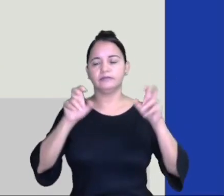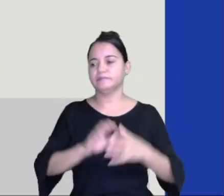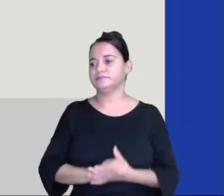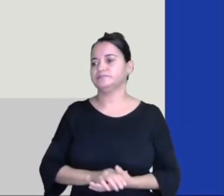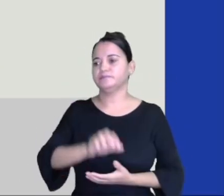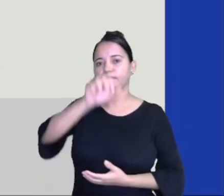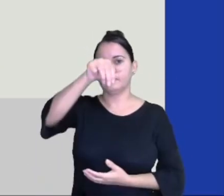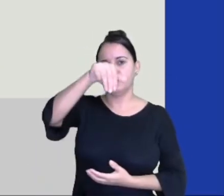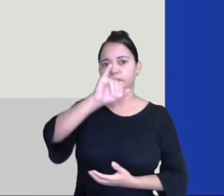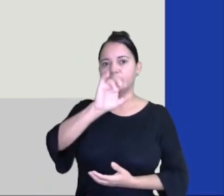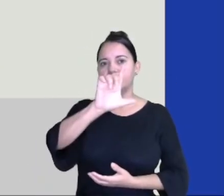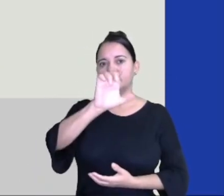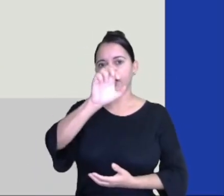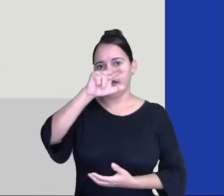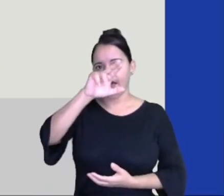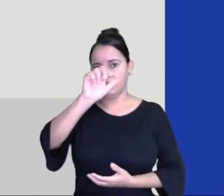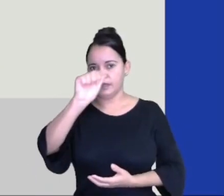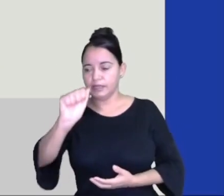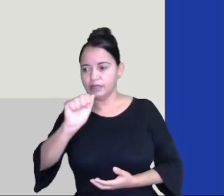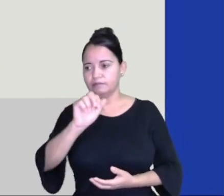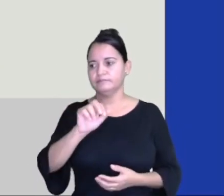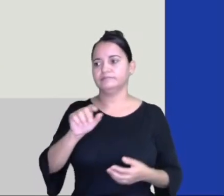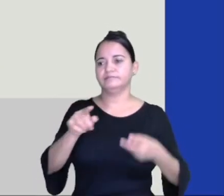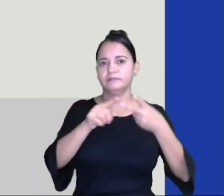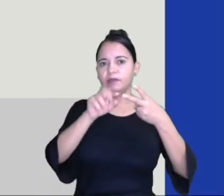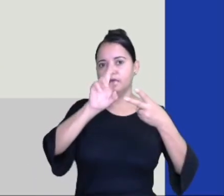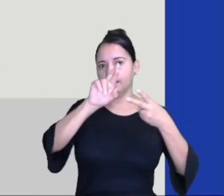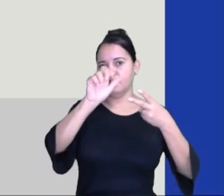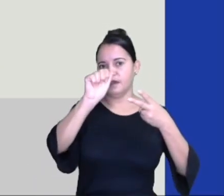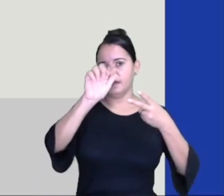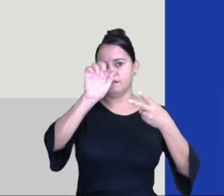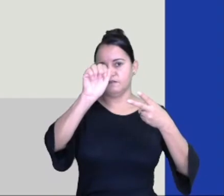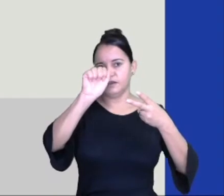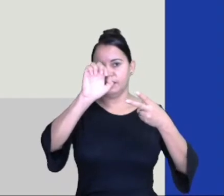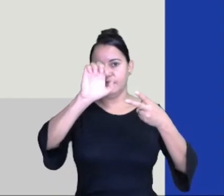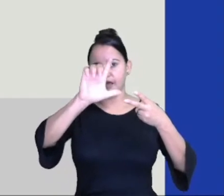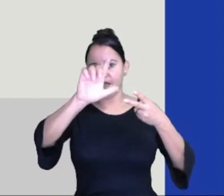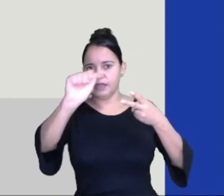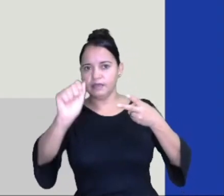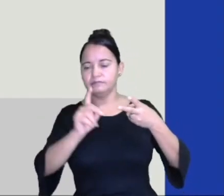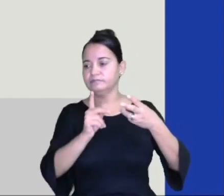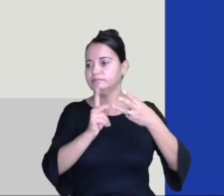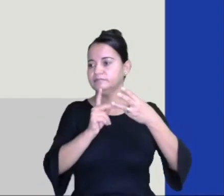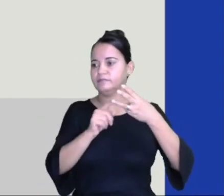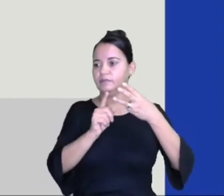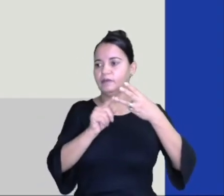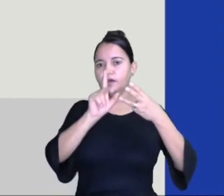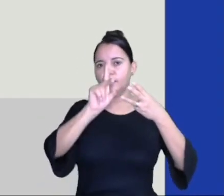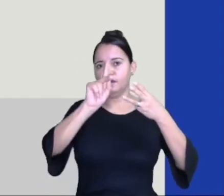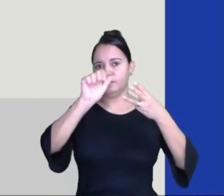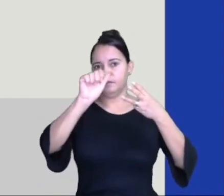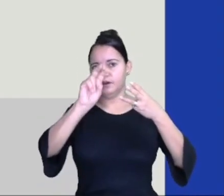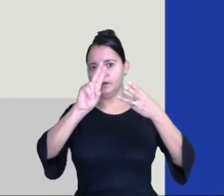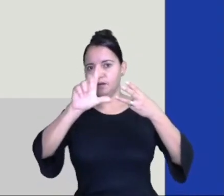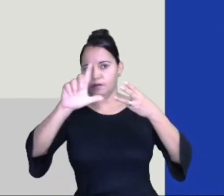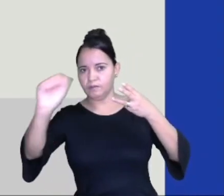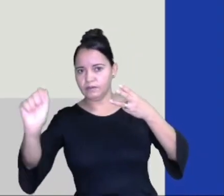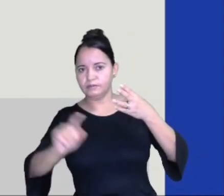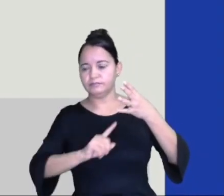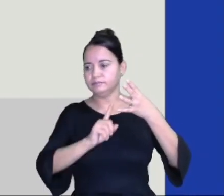Milena, Rafaela, Paula e Matheus foram a uma pizzaria e pediram uma pizza sabor 4